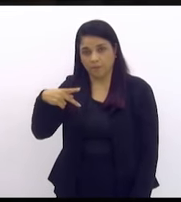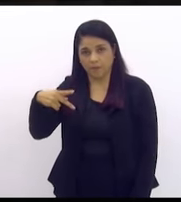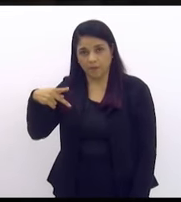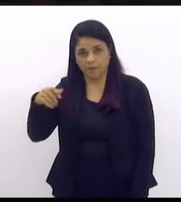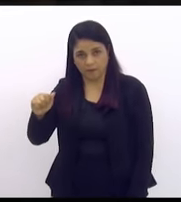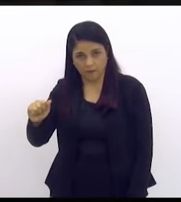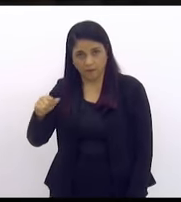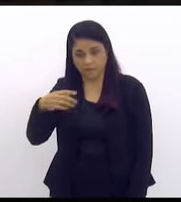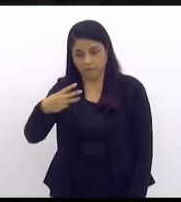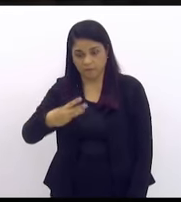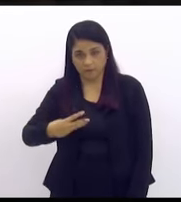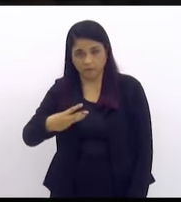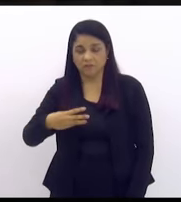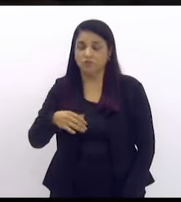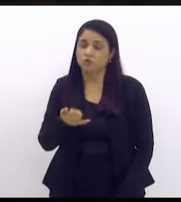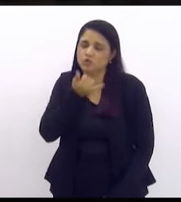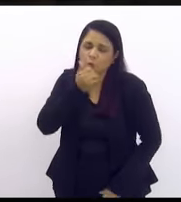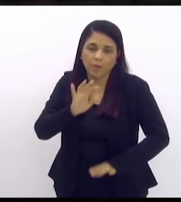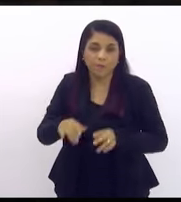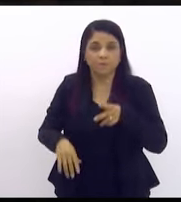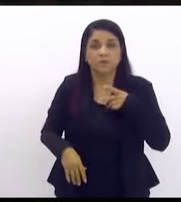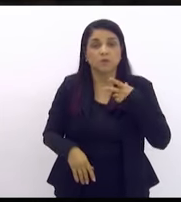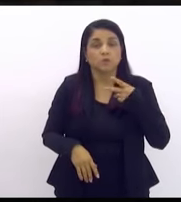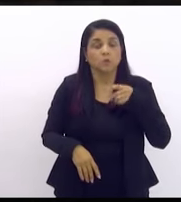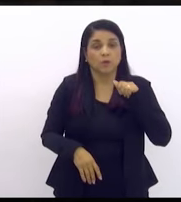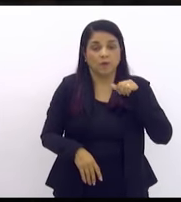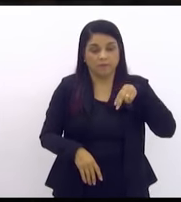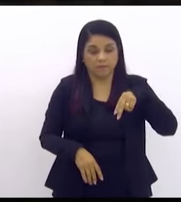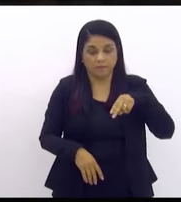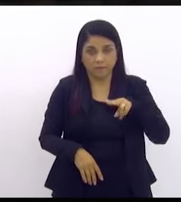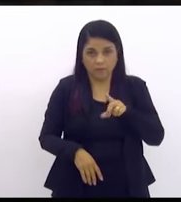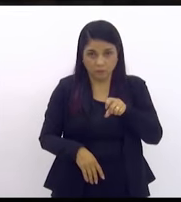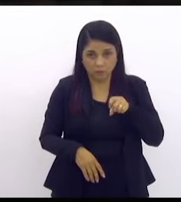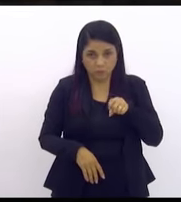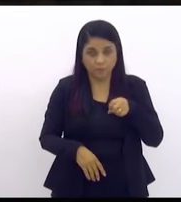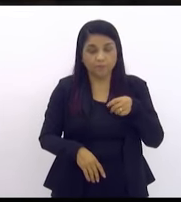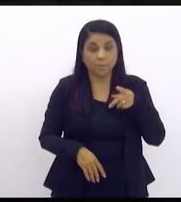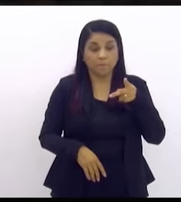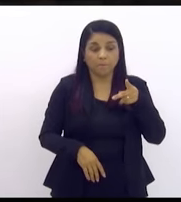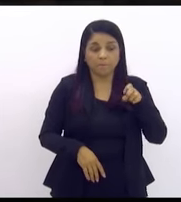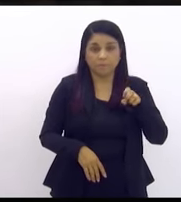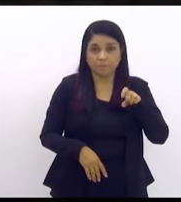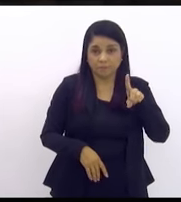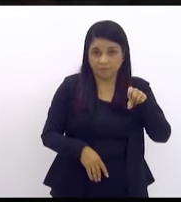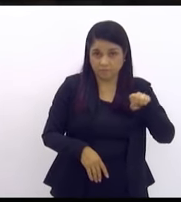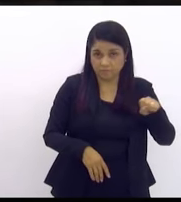anexo 3 do PEDES, desculpe, não foram devidamente